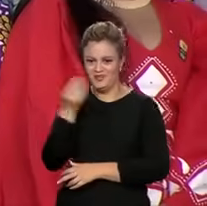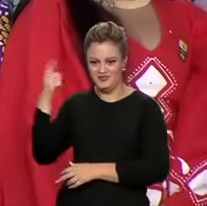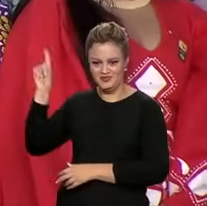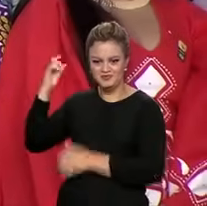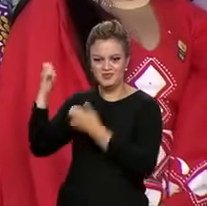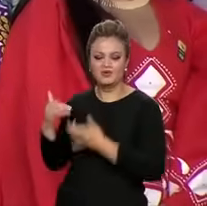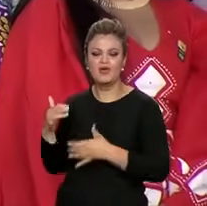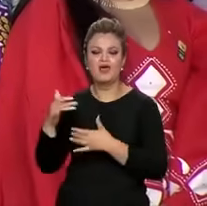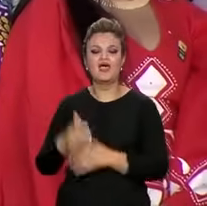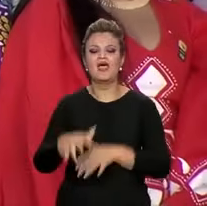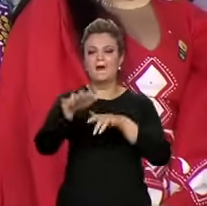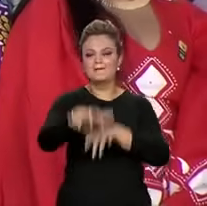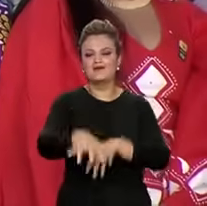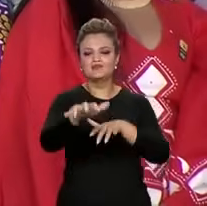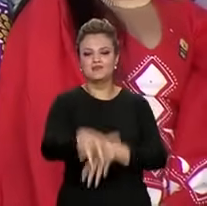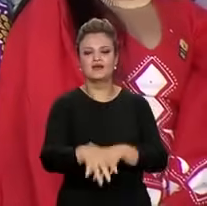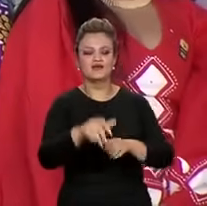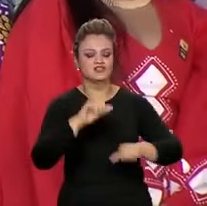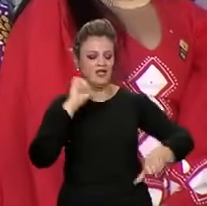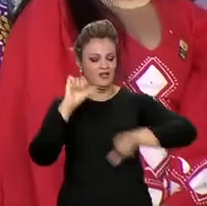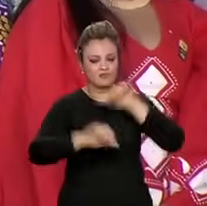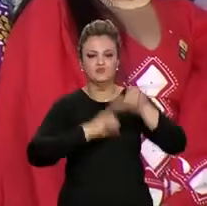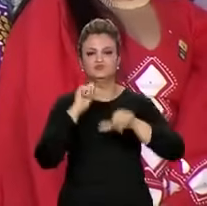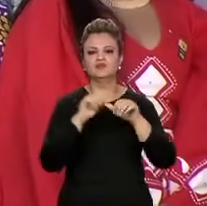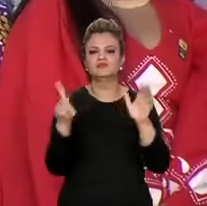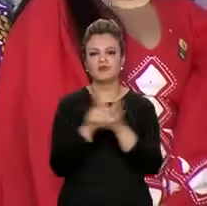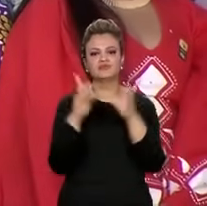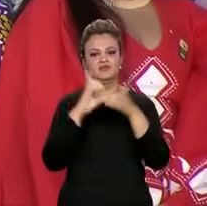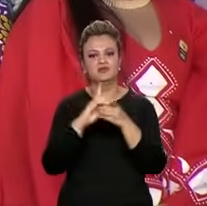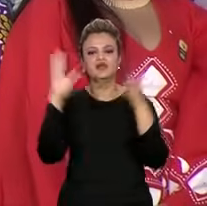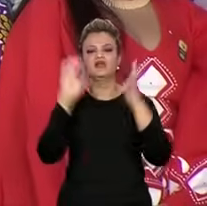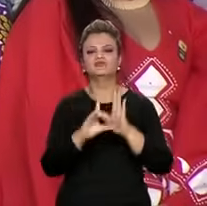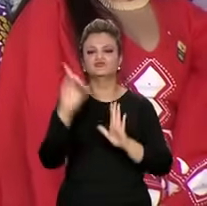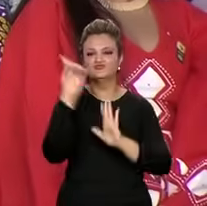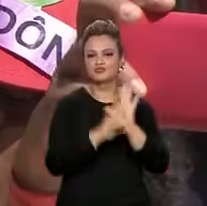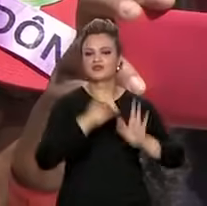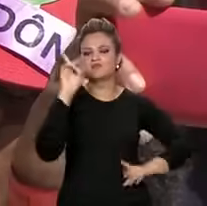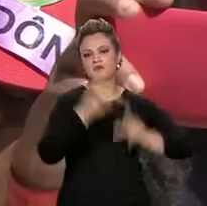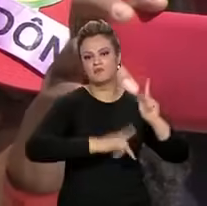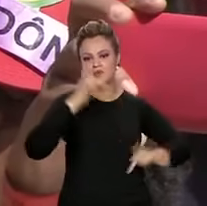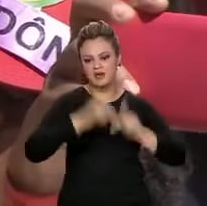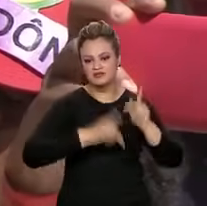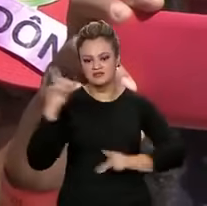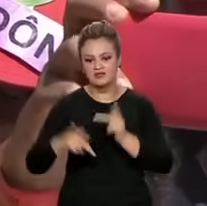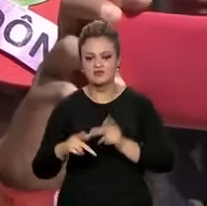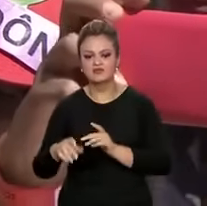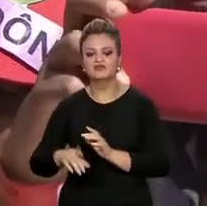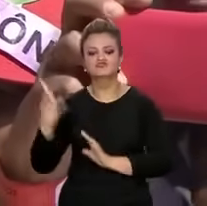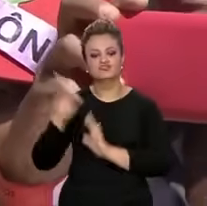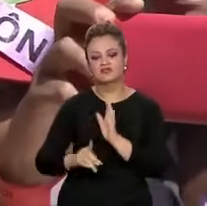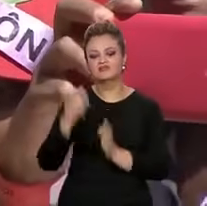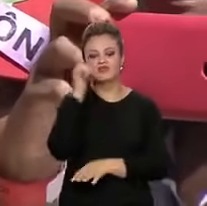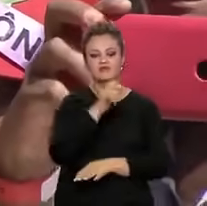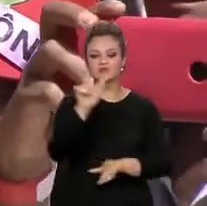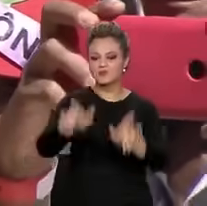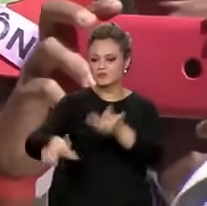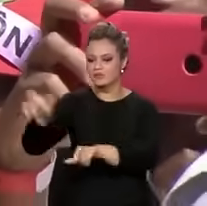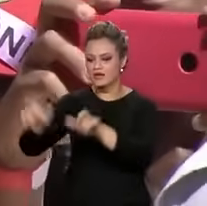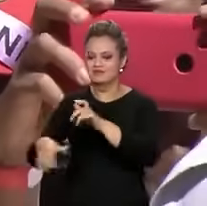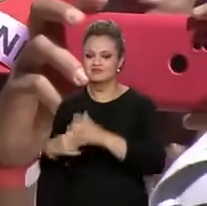a marcha da reconstrução democrática e dos direitos do povo e das mulheres